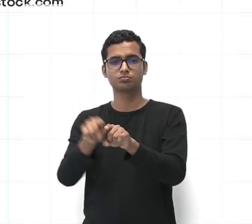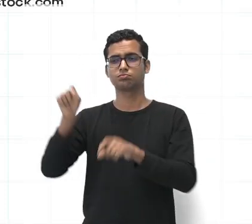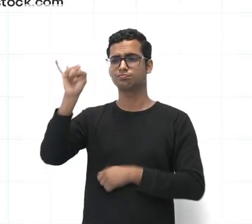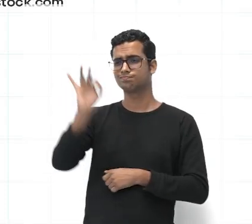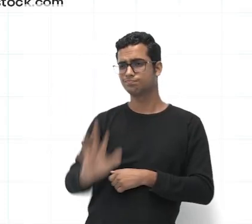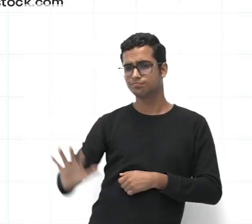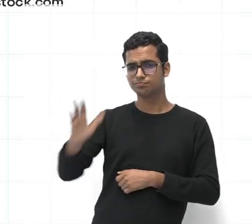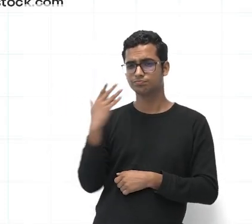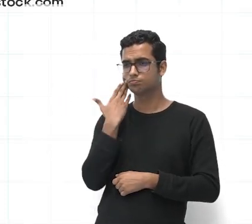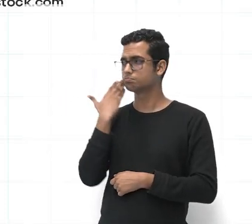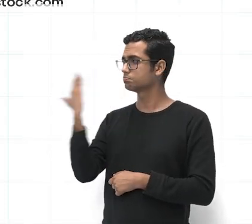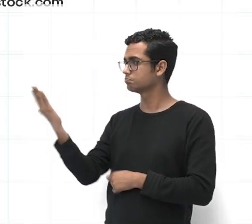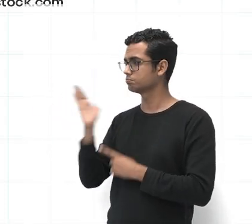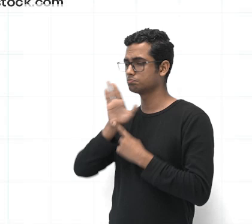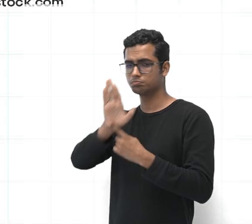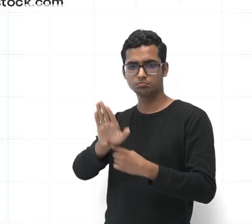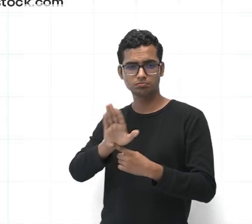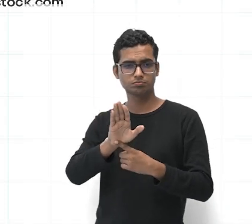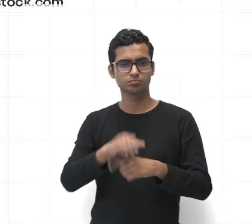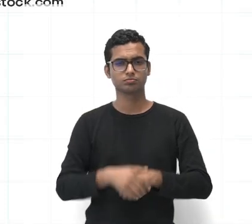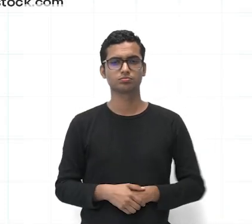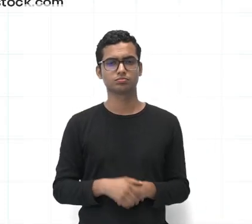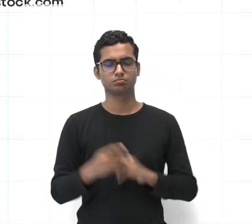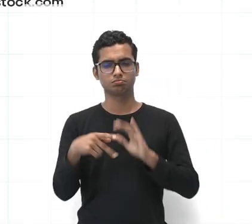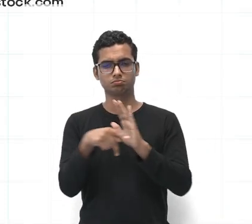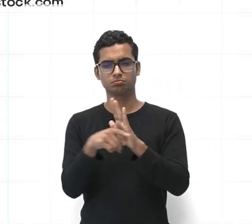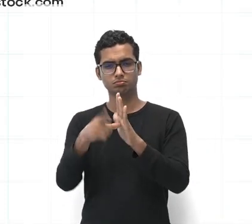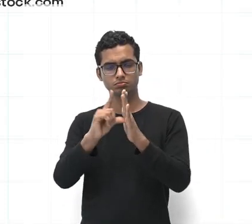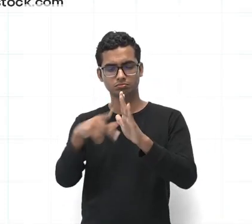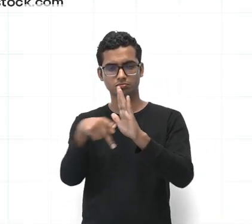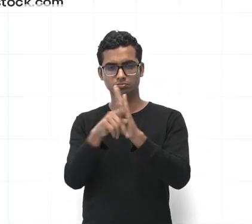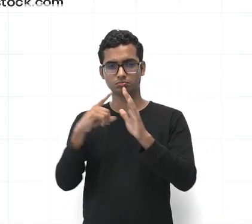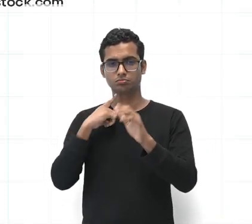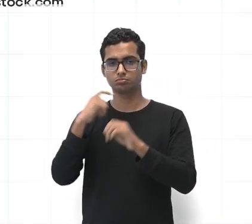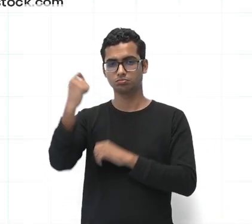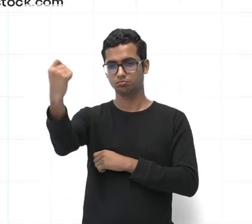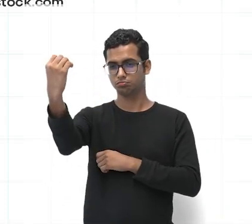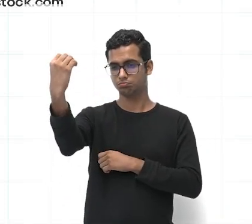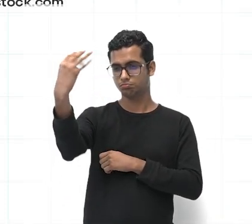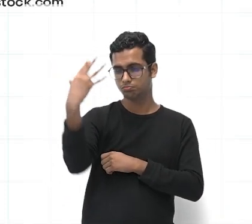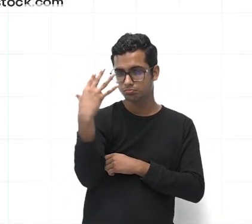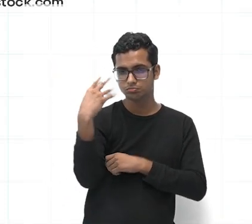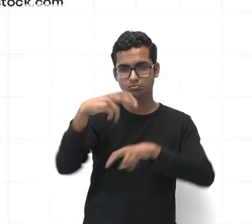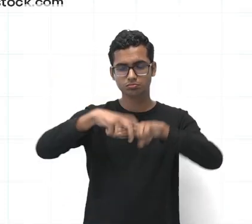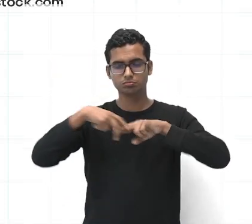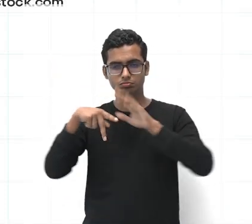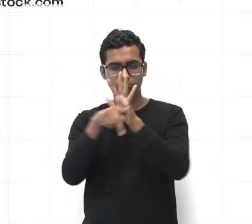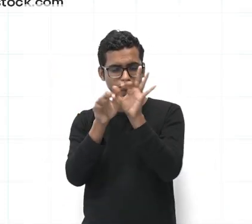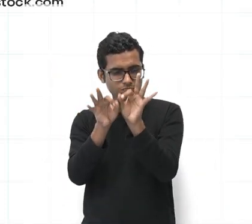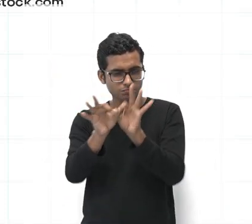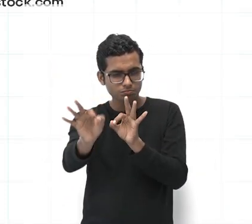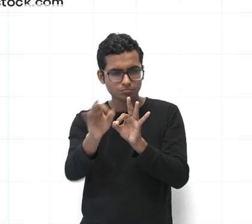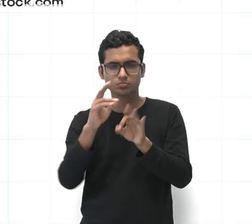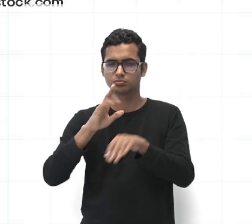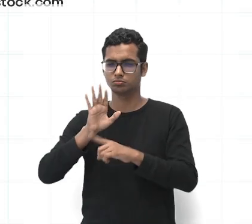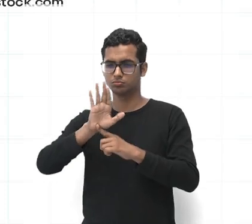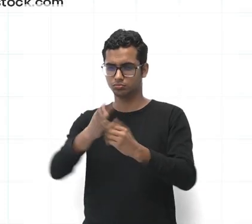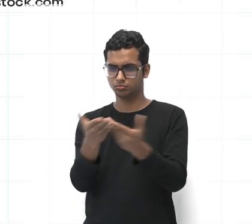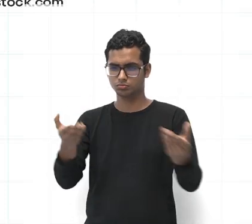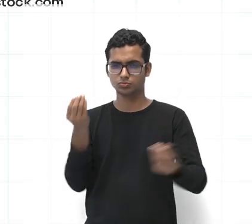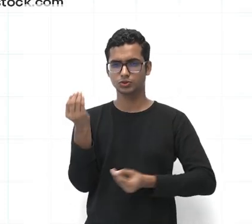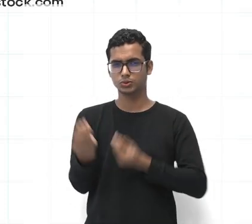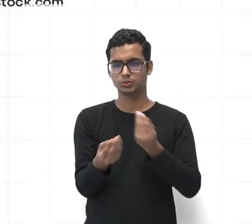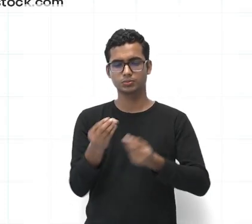imagem, ela forma-se antes da retina, devido ao globo ocular mais longo, que a gente vai mostrar já já no